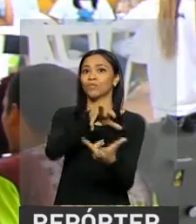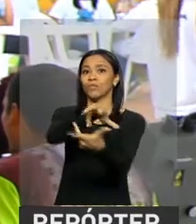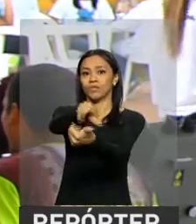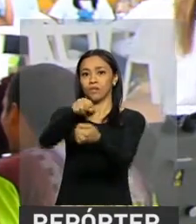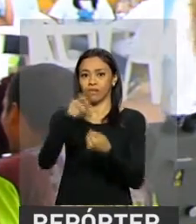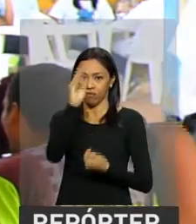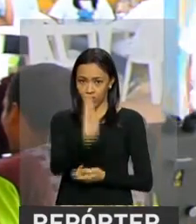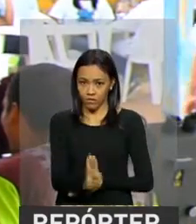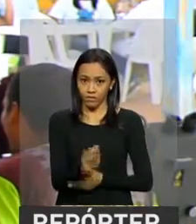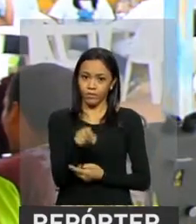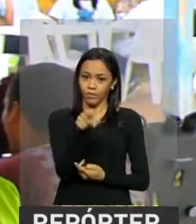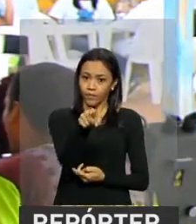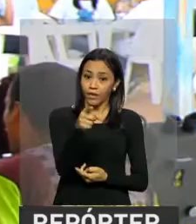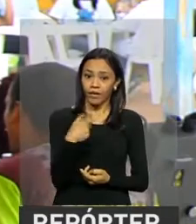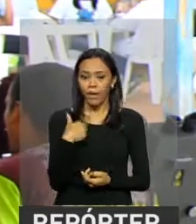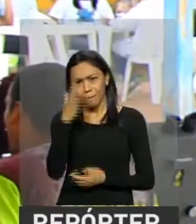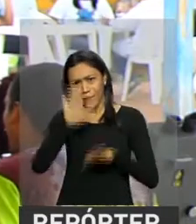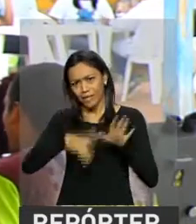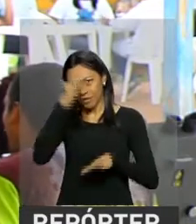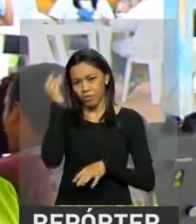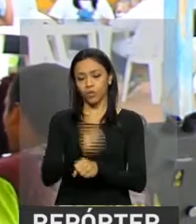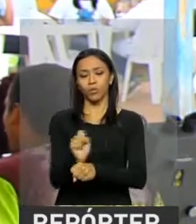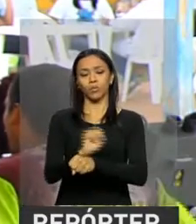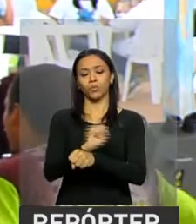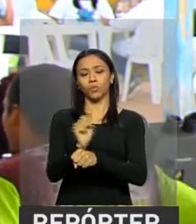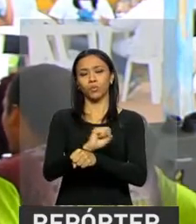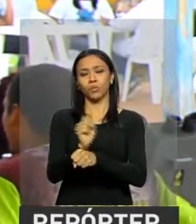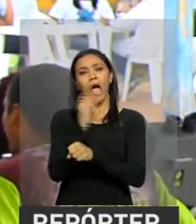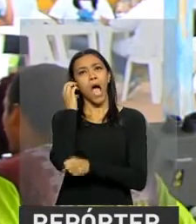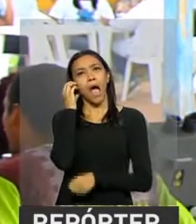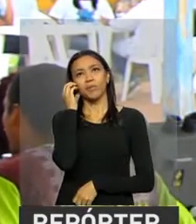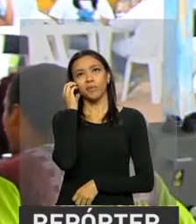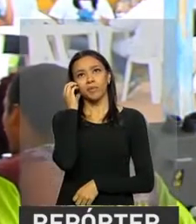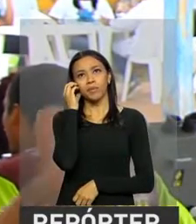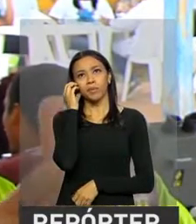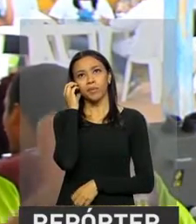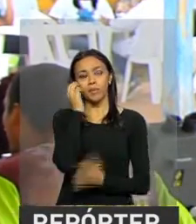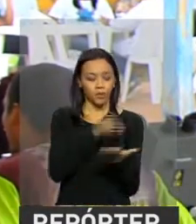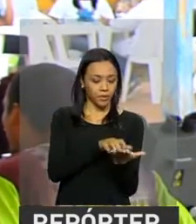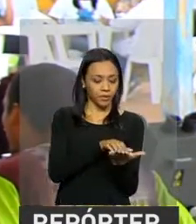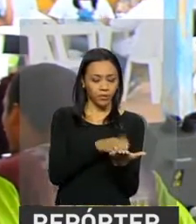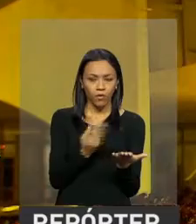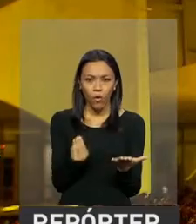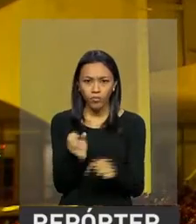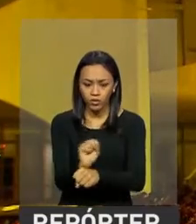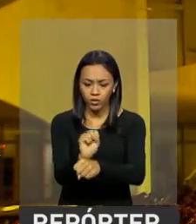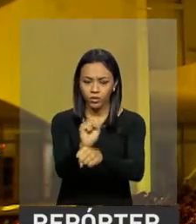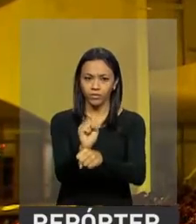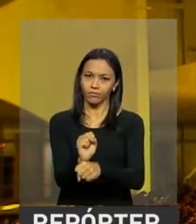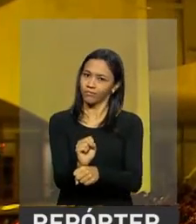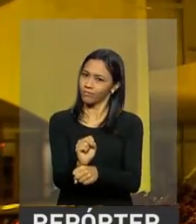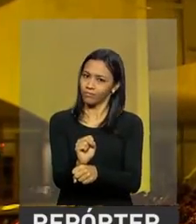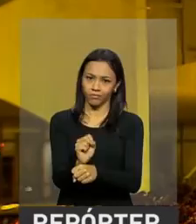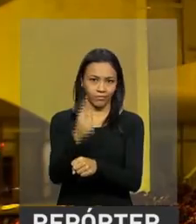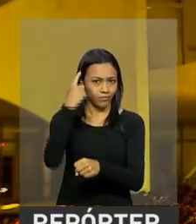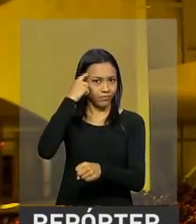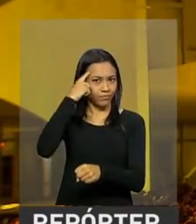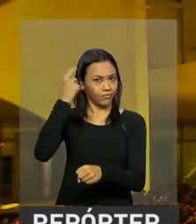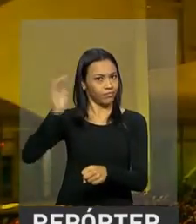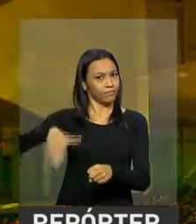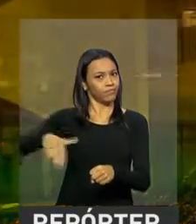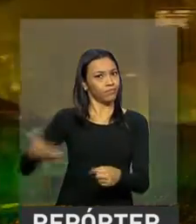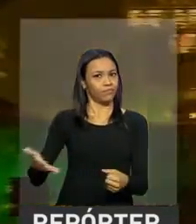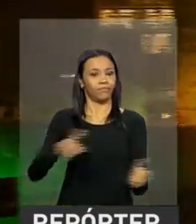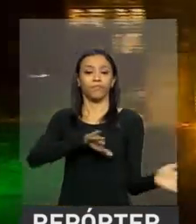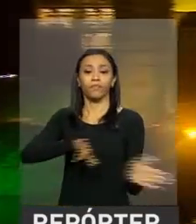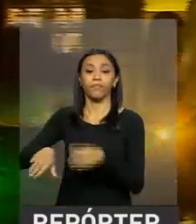ao mesmo tempo, para atender celular e dirigir. Gente, isso é de uma insanidade completa. Neste mês de maio, os prédios estão